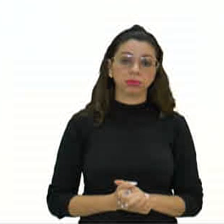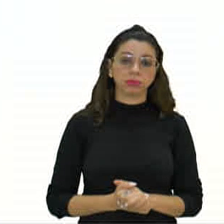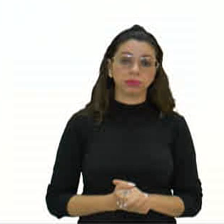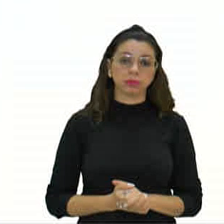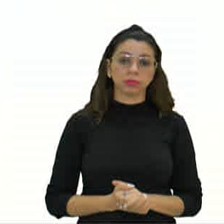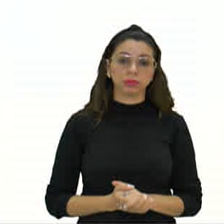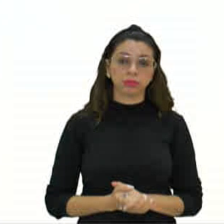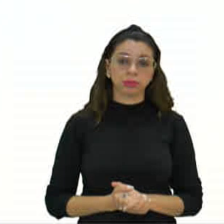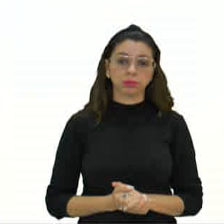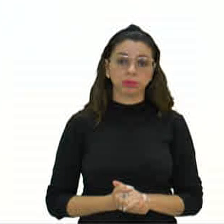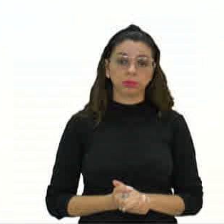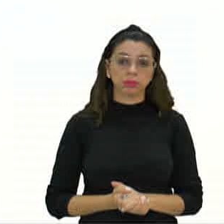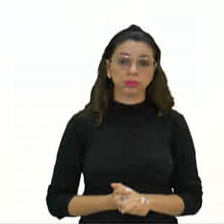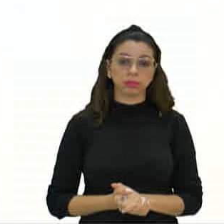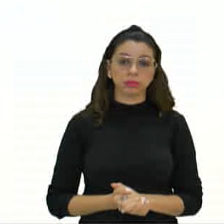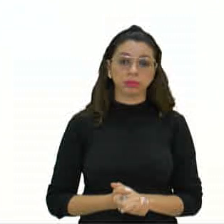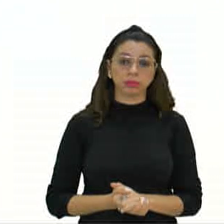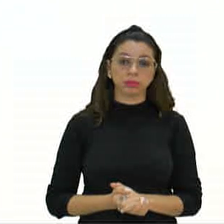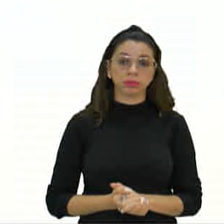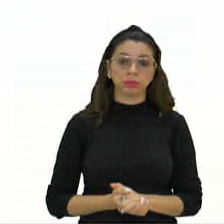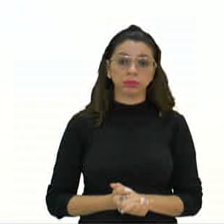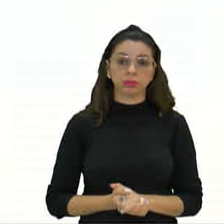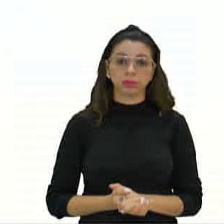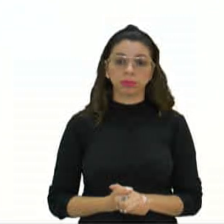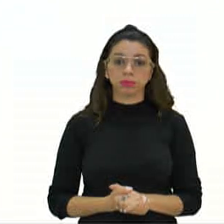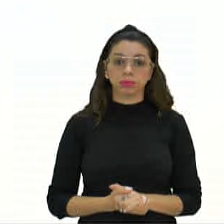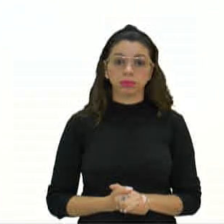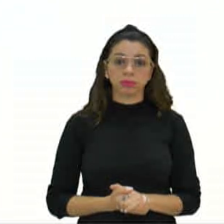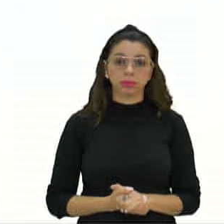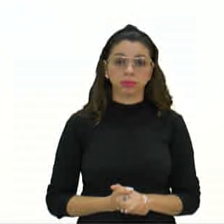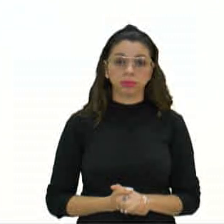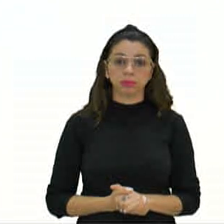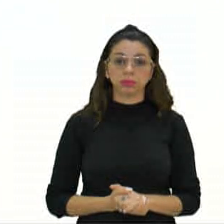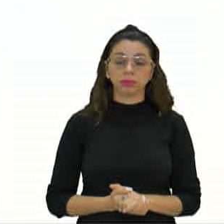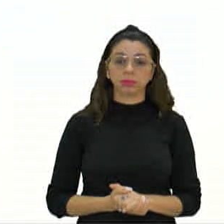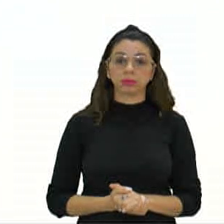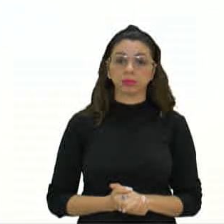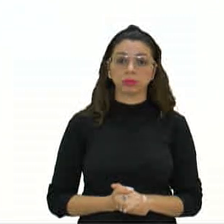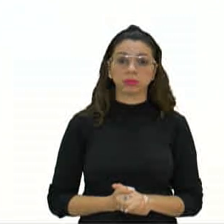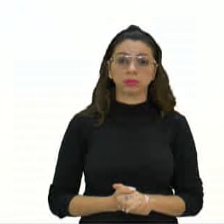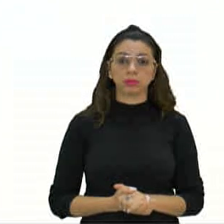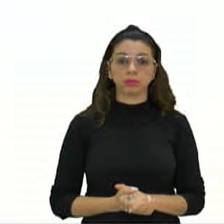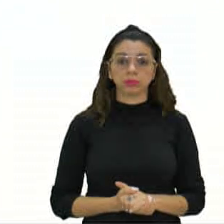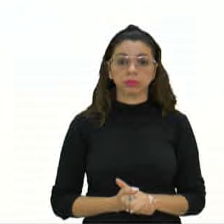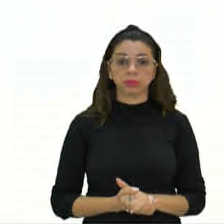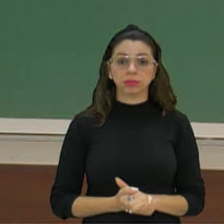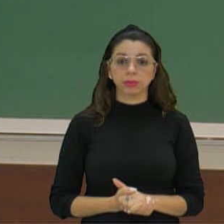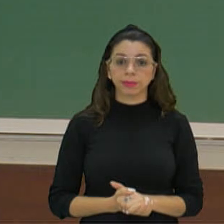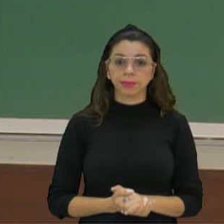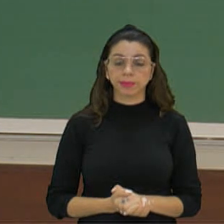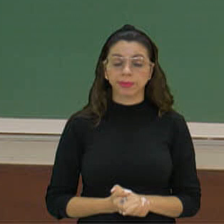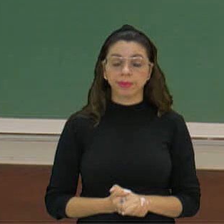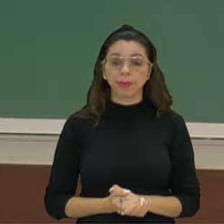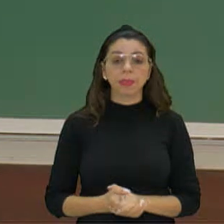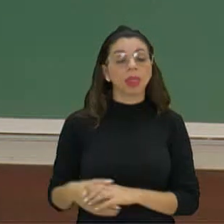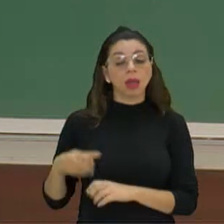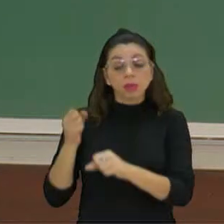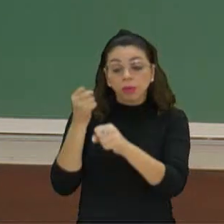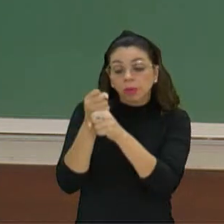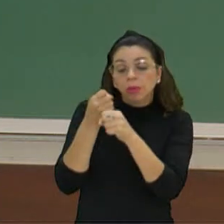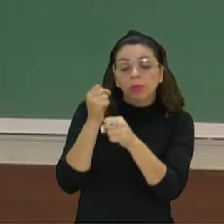seasons, especially in the summer, where they used to go to run away from Rio de Janeiro heat. Essa